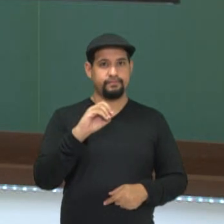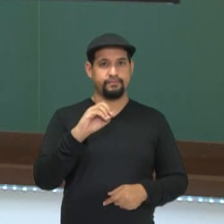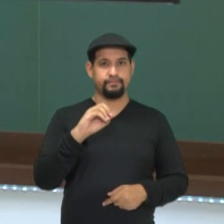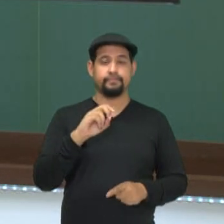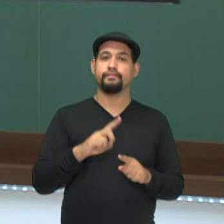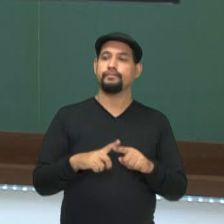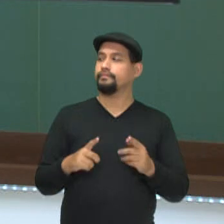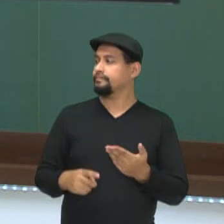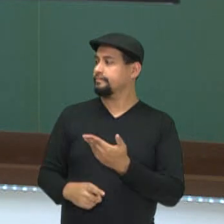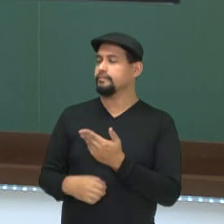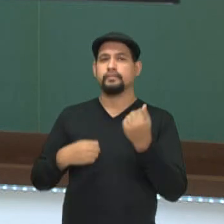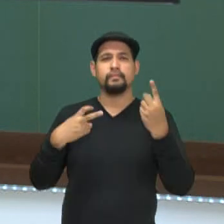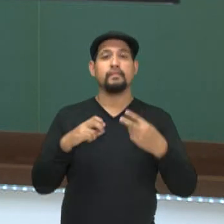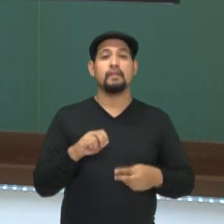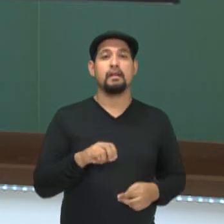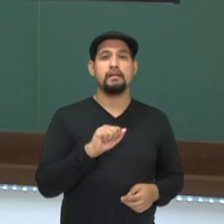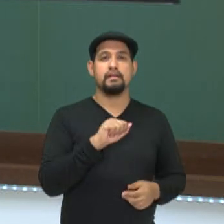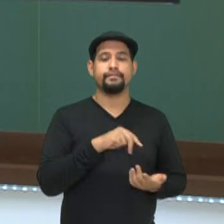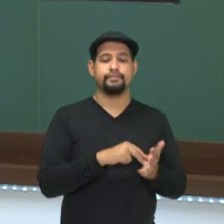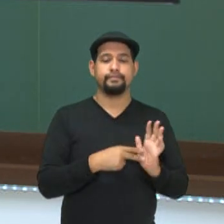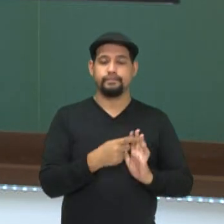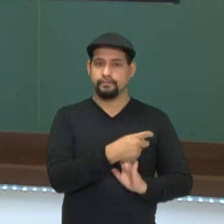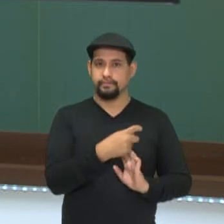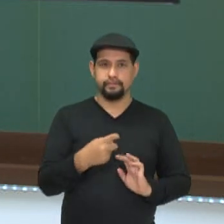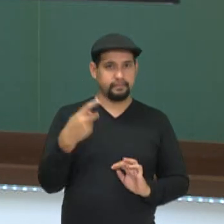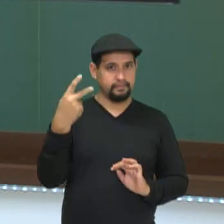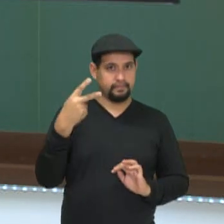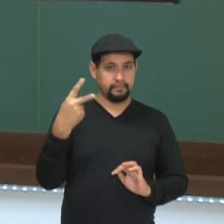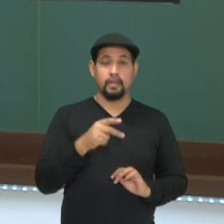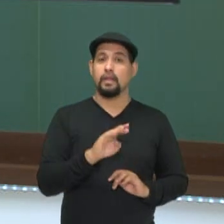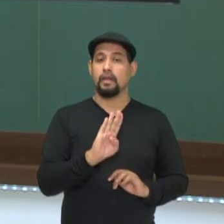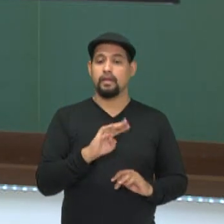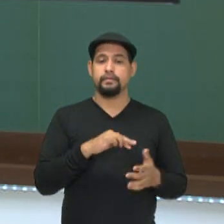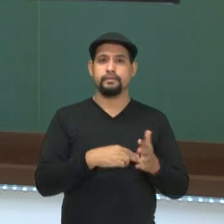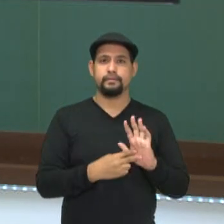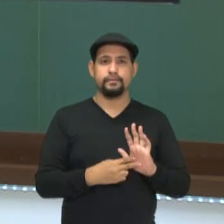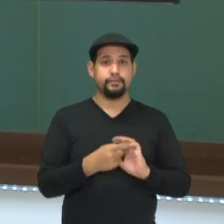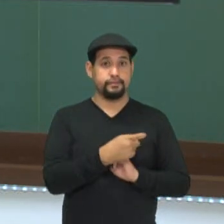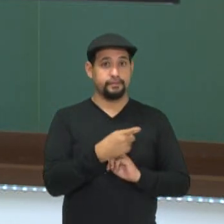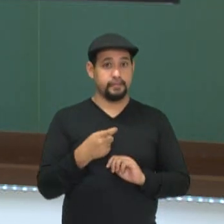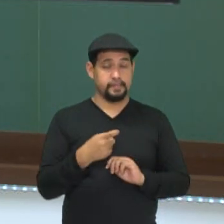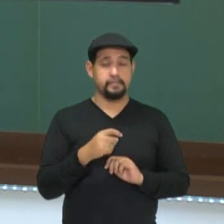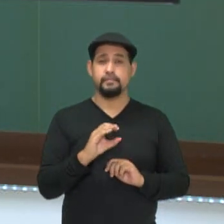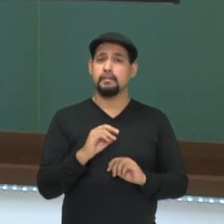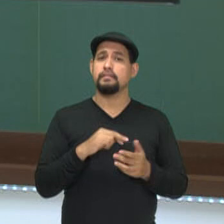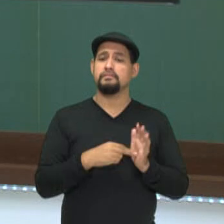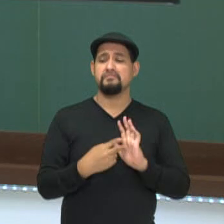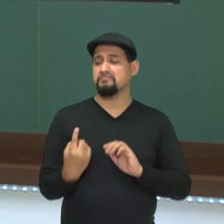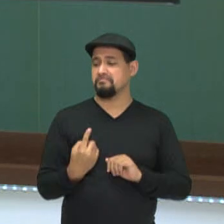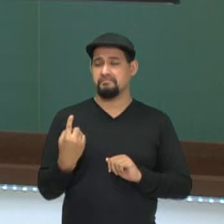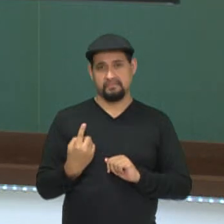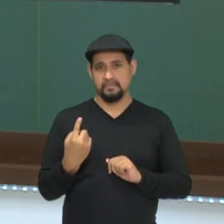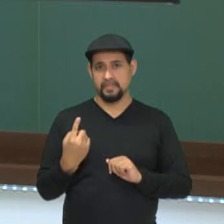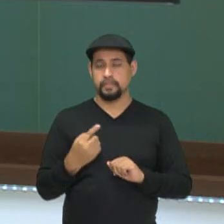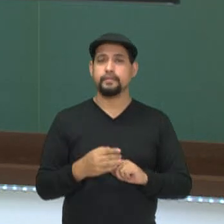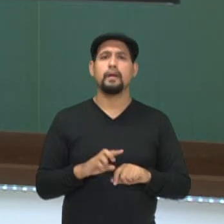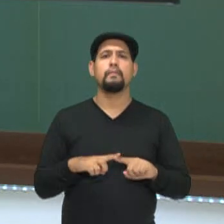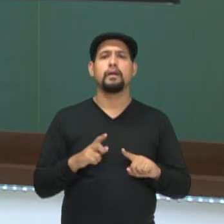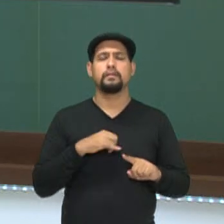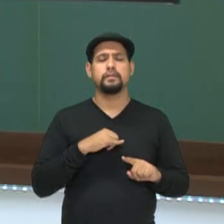nesse caso dizemos que ai o coeficiente de x ao quadrado b o coeficiente de x e seu termo independente